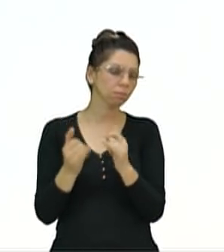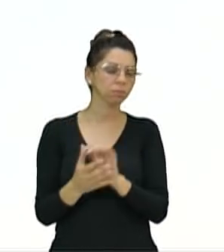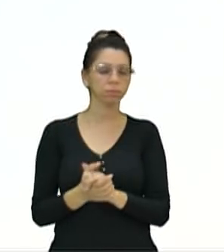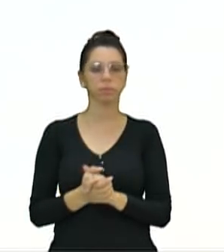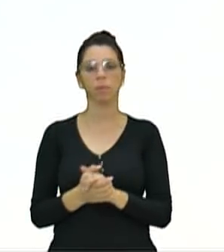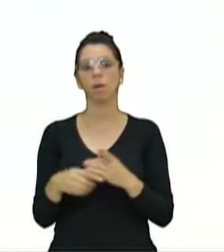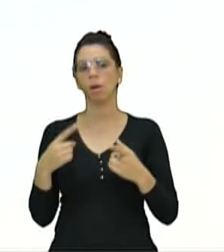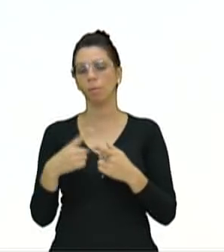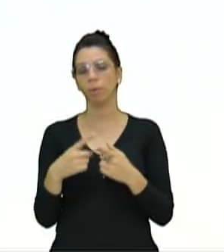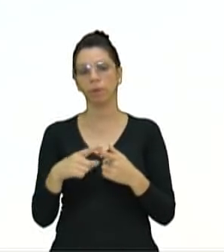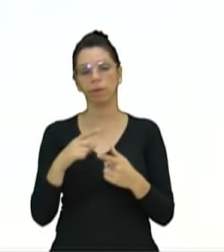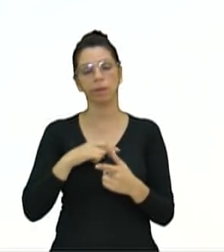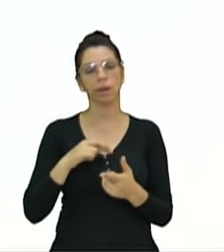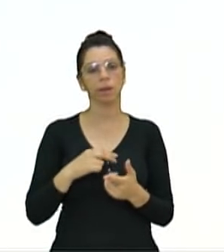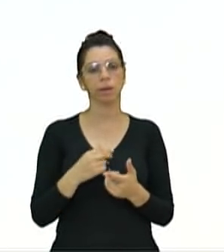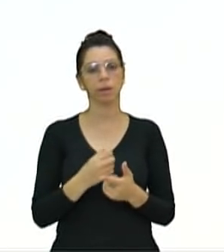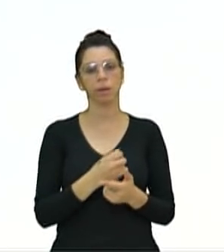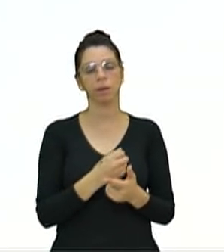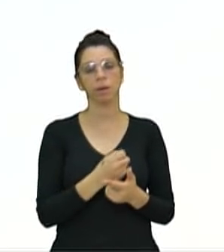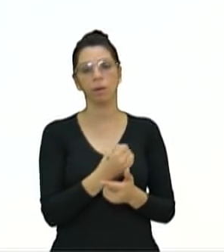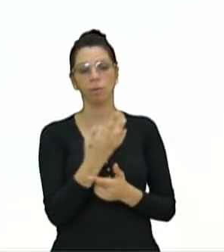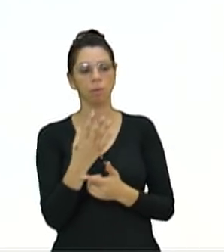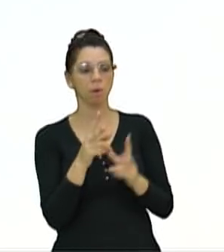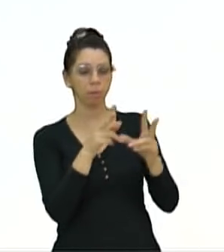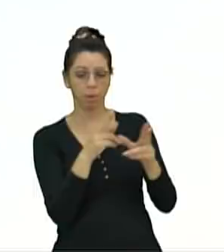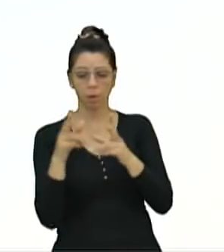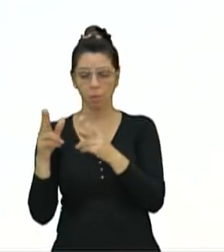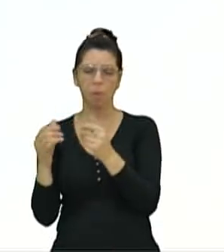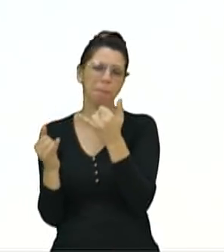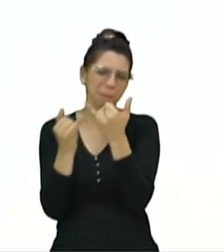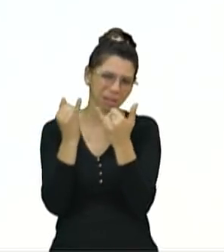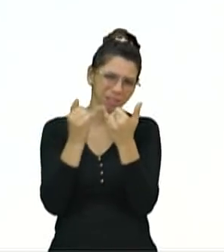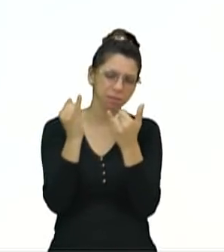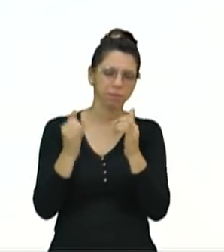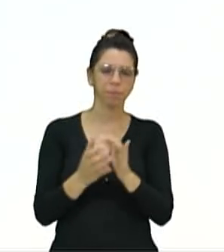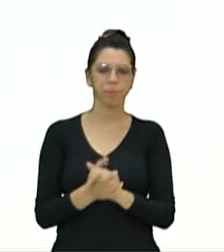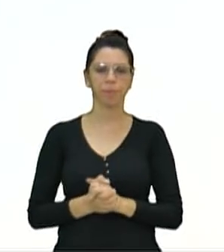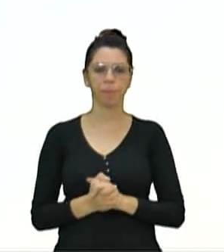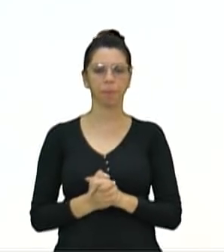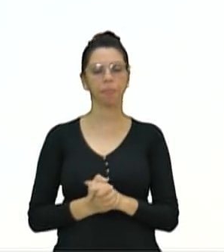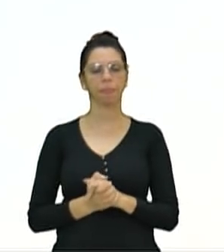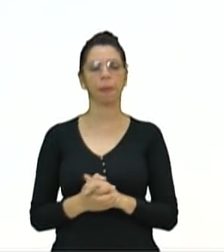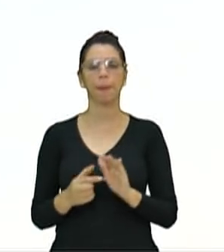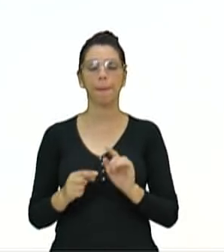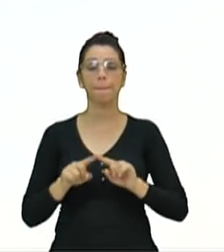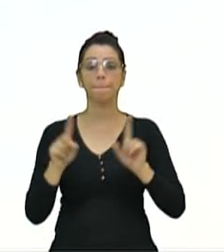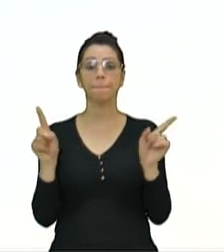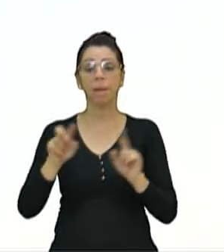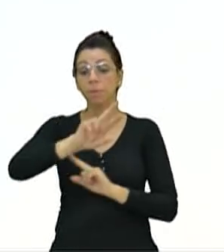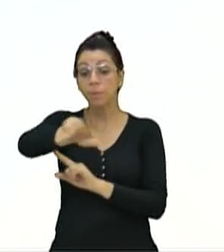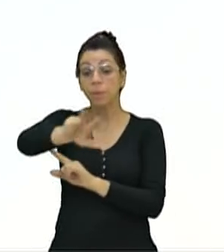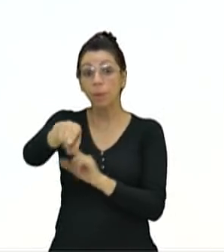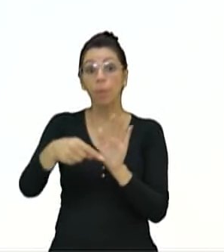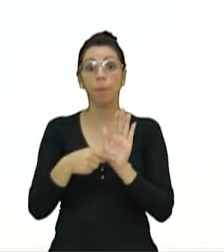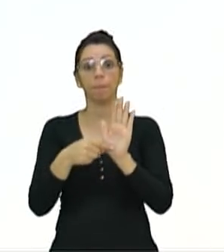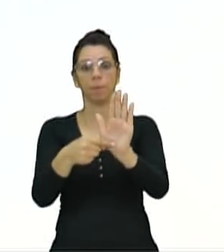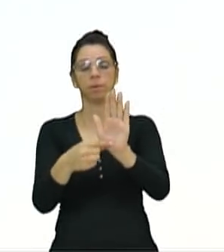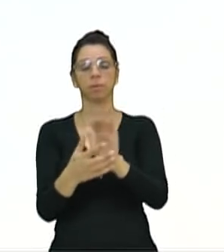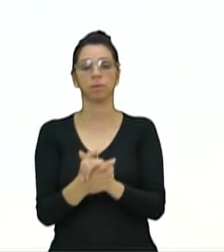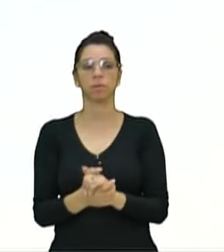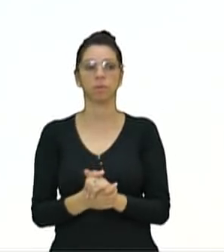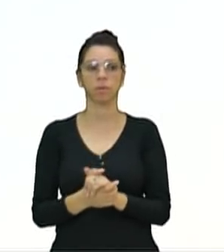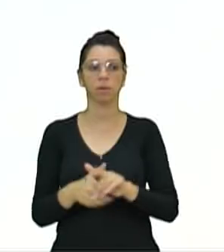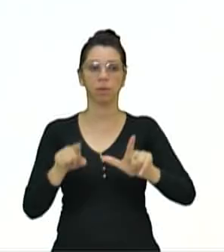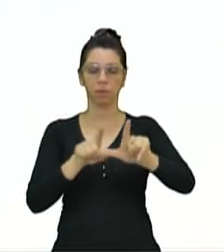algumas coisas que são iguais, mas não apresenta. Nós temos aqui a opção A, leucócitos, a